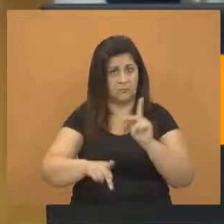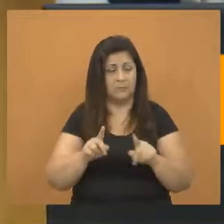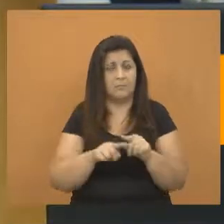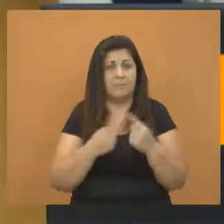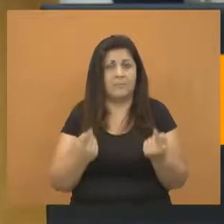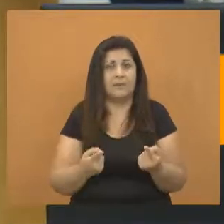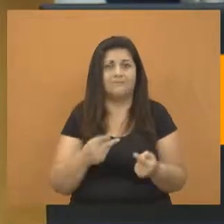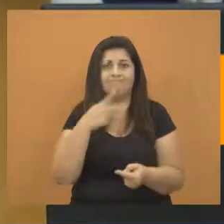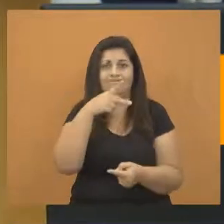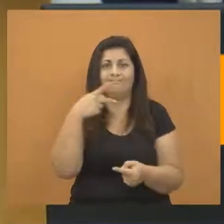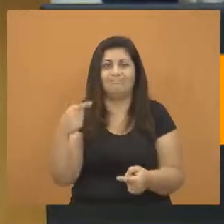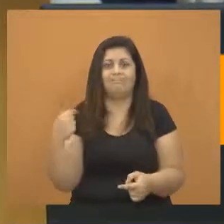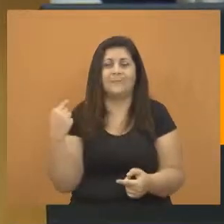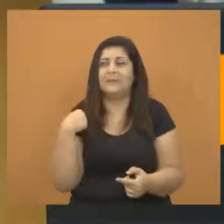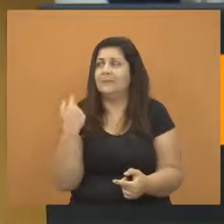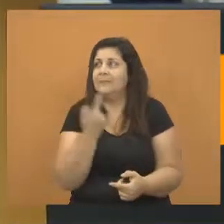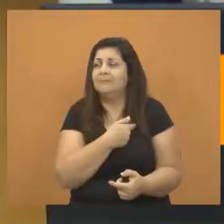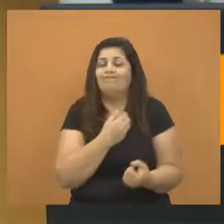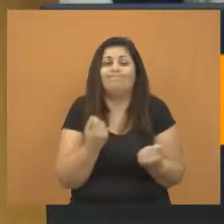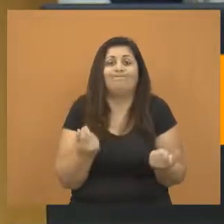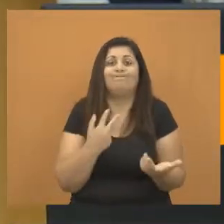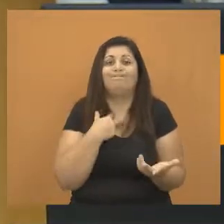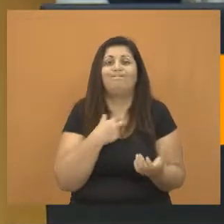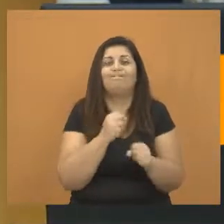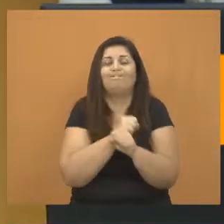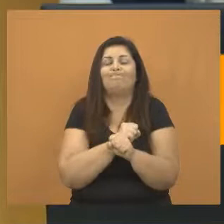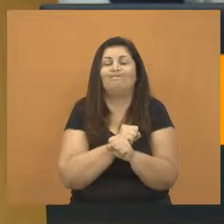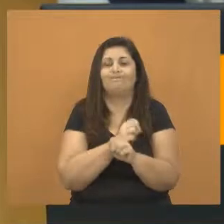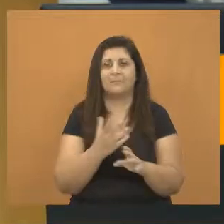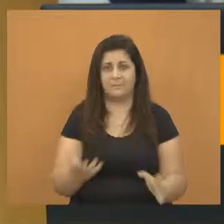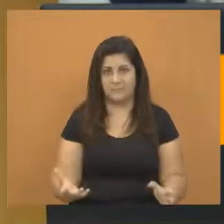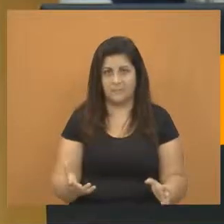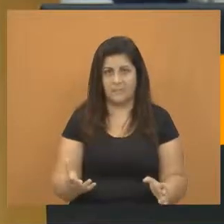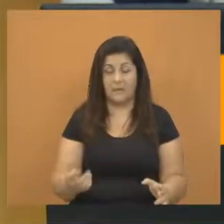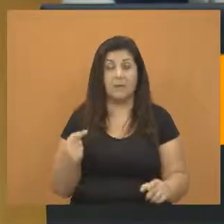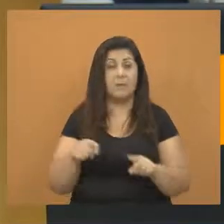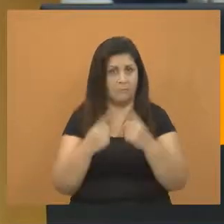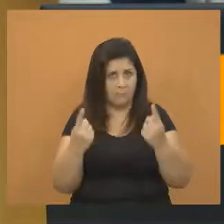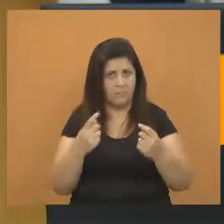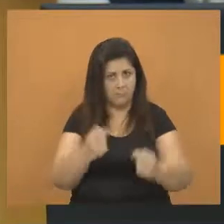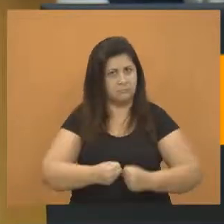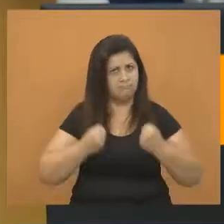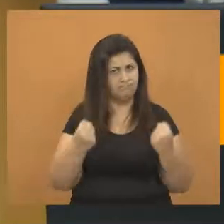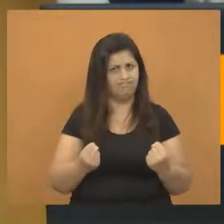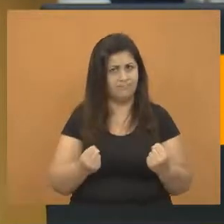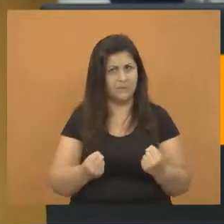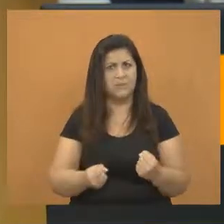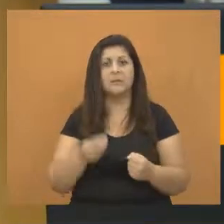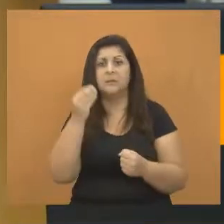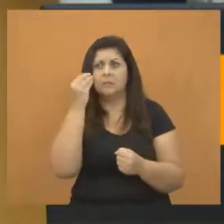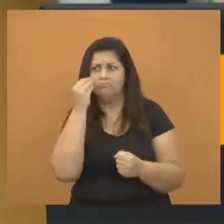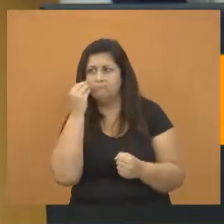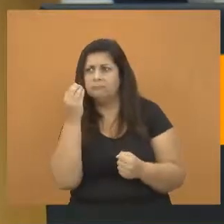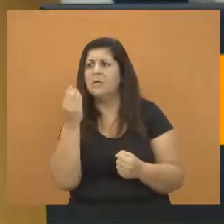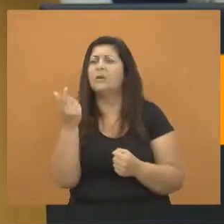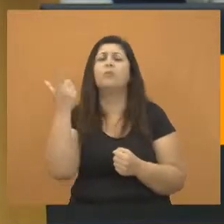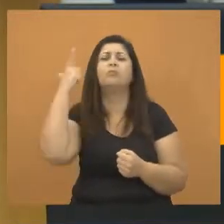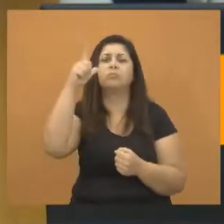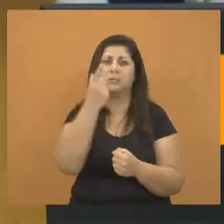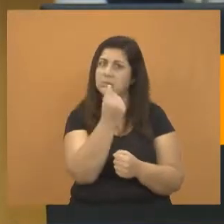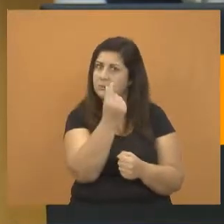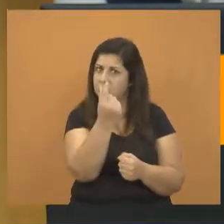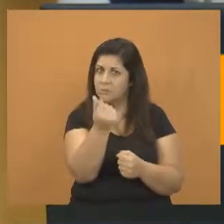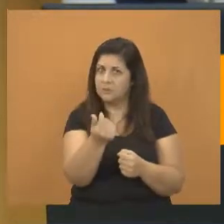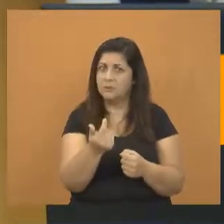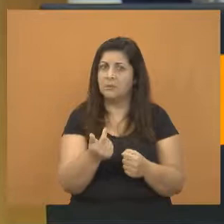Nesse PPA, nós não temos. Mas nós vamos fazer uma força-tarefa de buscar investimento, emenda de vereadores para que